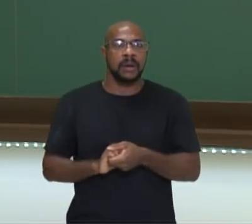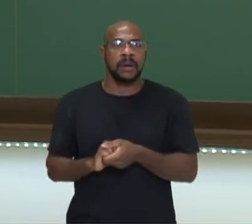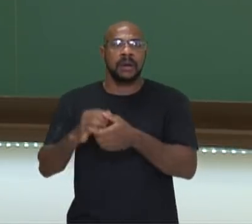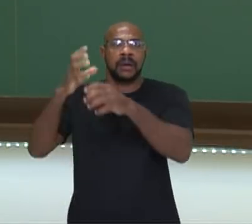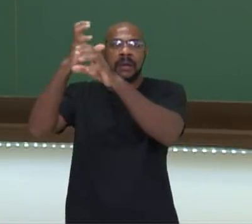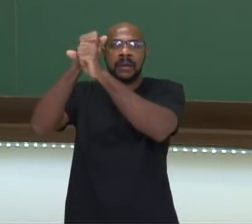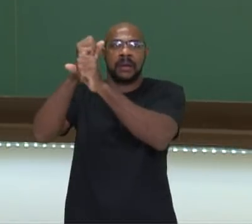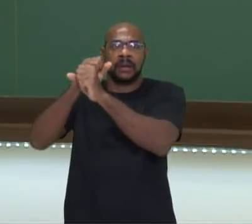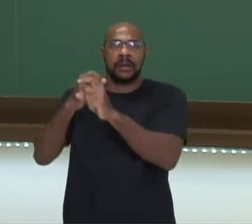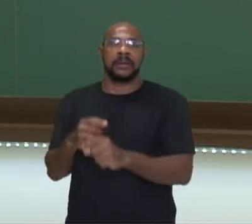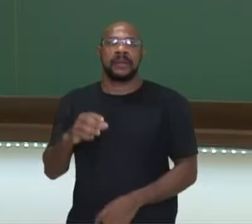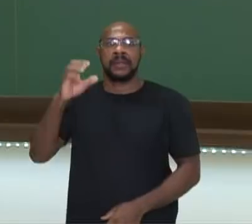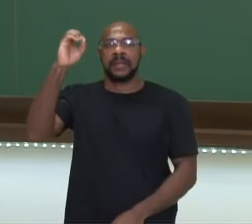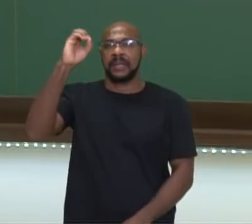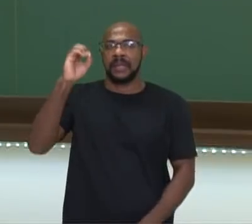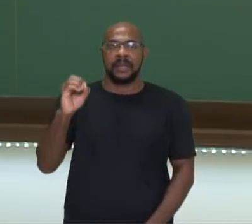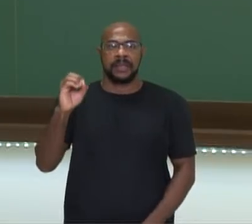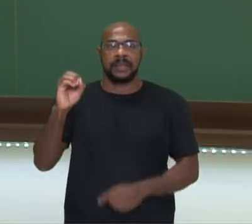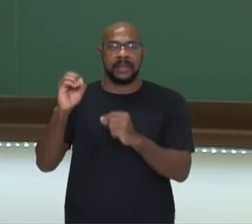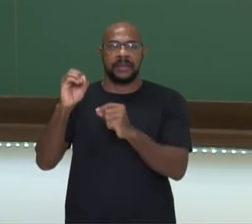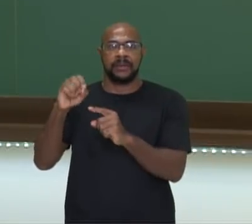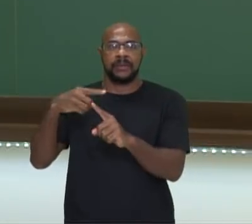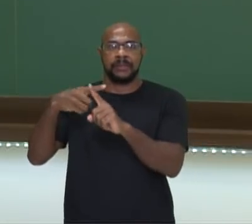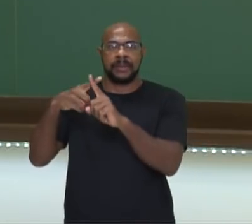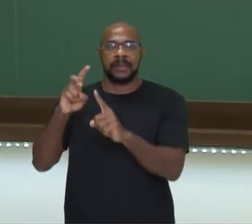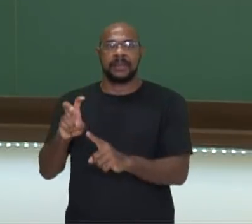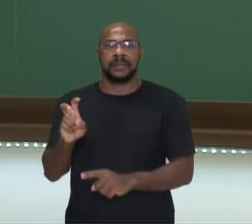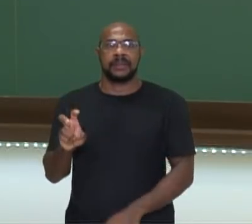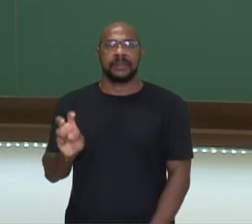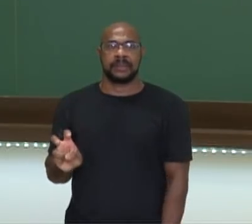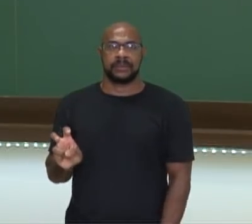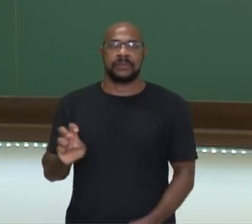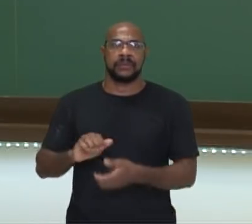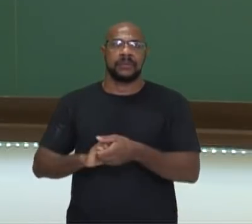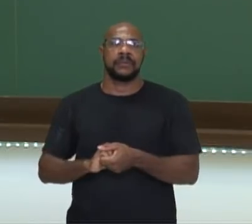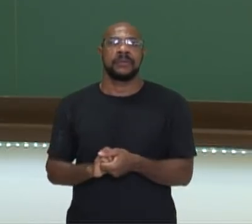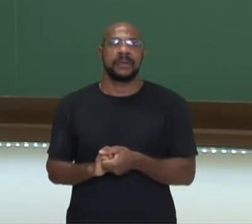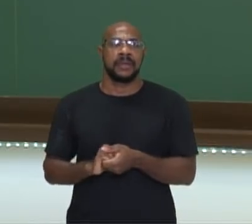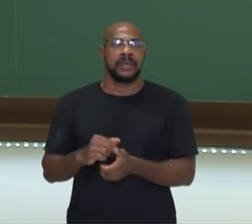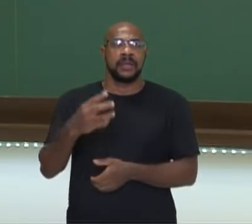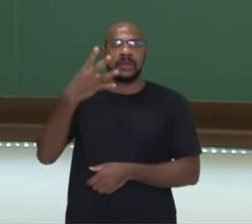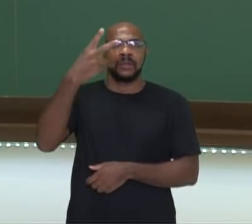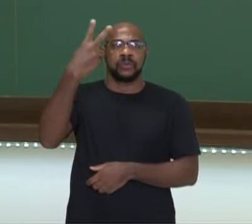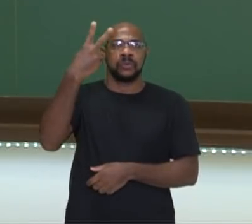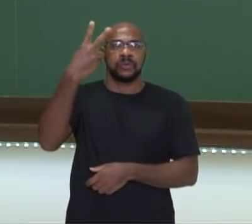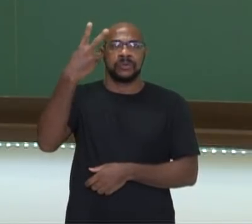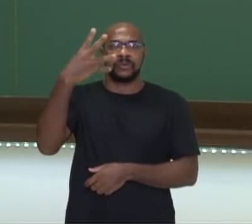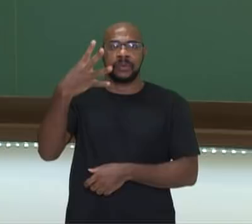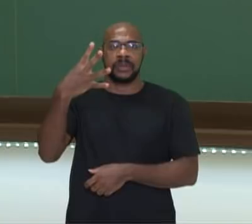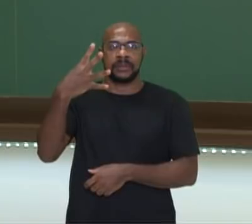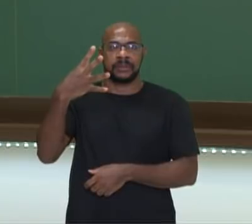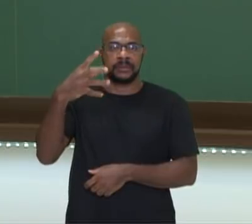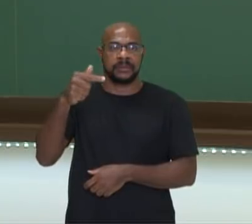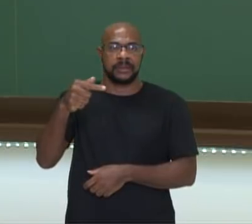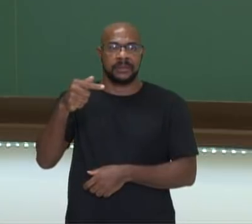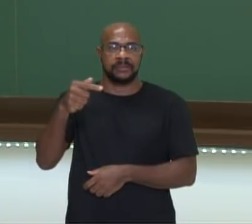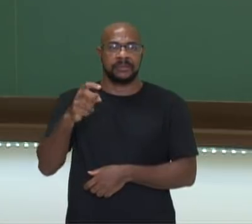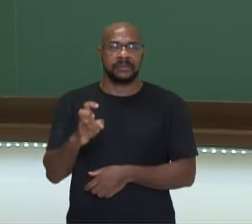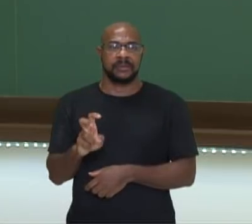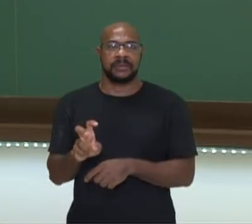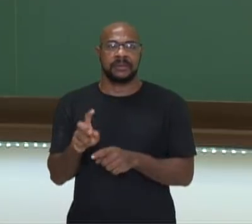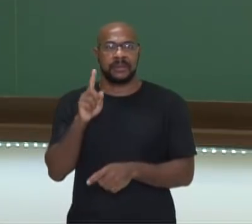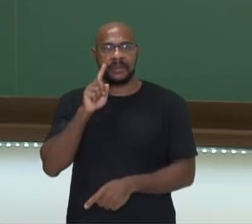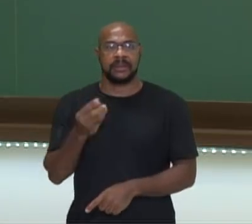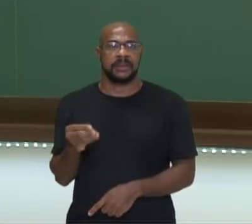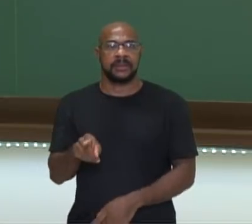mais 5, 5. 2 mais 4 é 6, mais 7, 13, vai 1. 1 mais 7 dá 8.